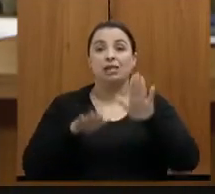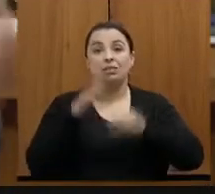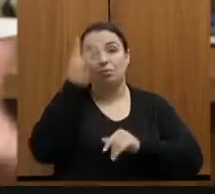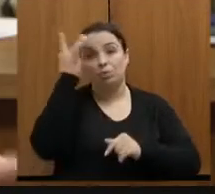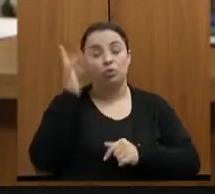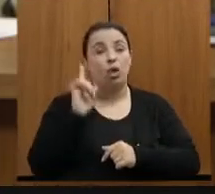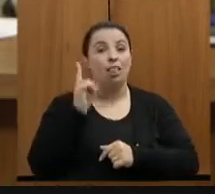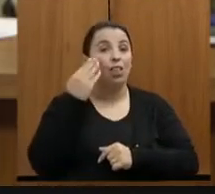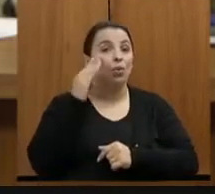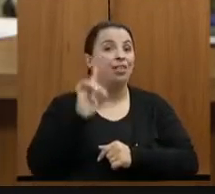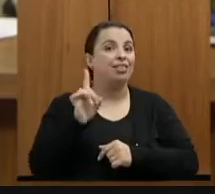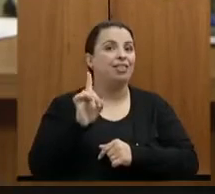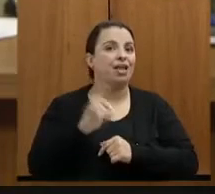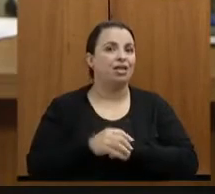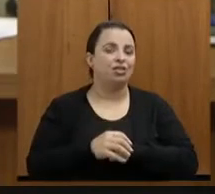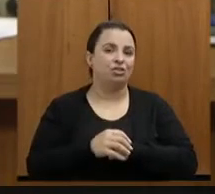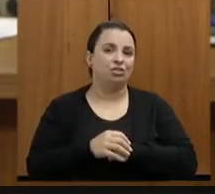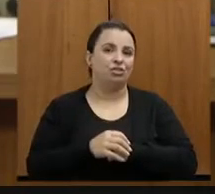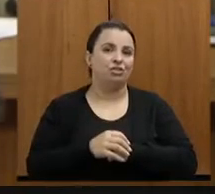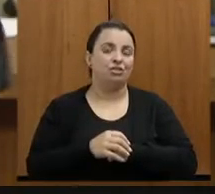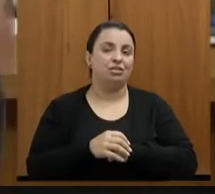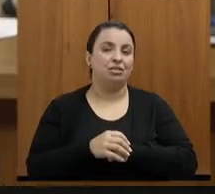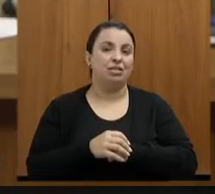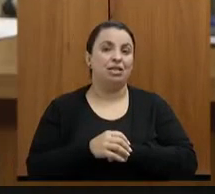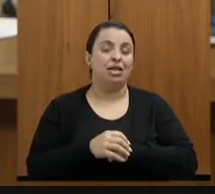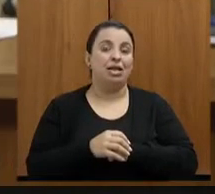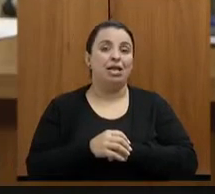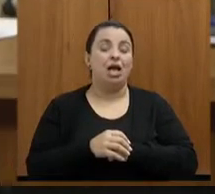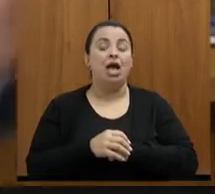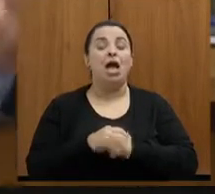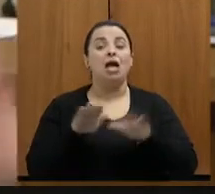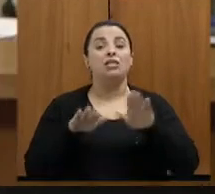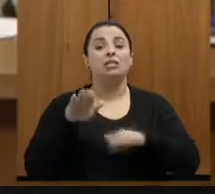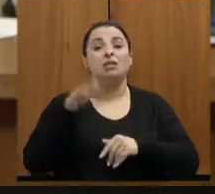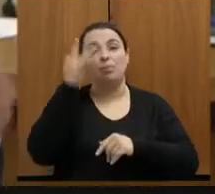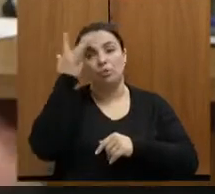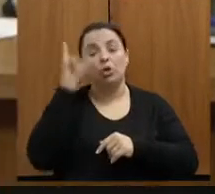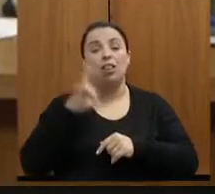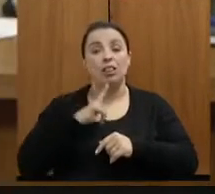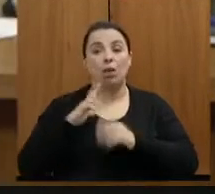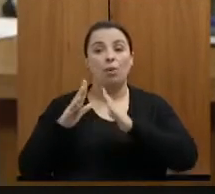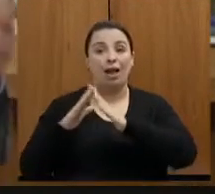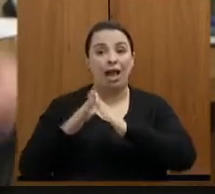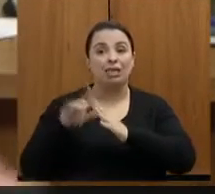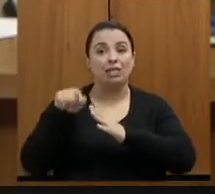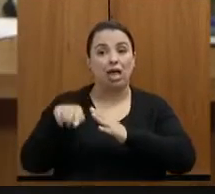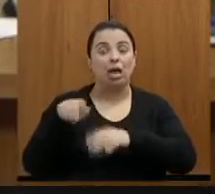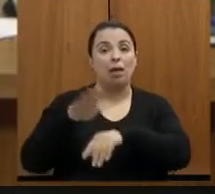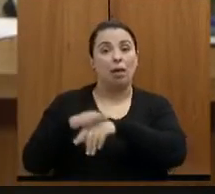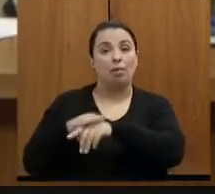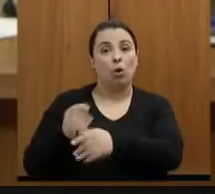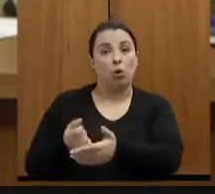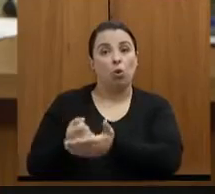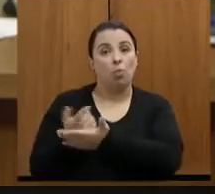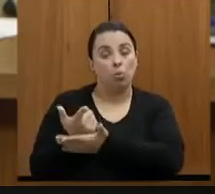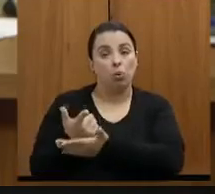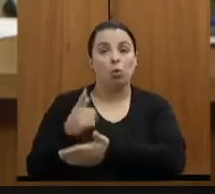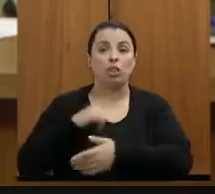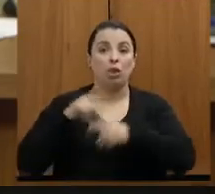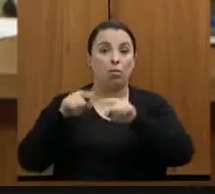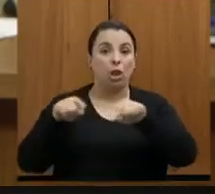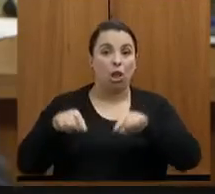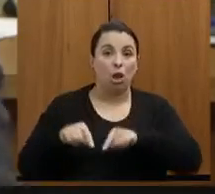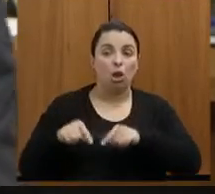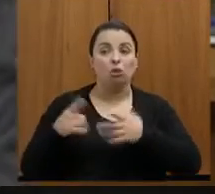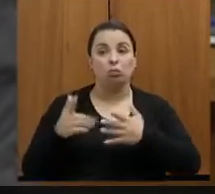população beneficiada às vezes não entende, às vezes, ela tem uma casa que ela comprou, ela adquiriu, tem um lote onde ele